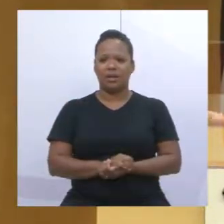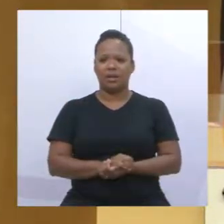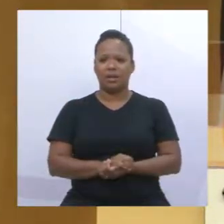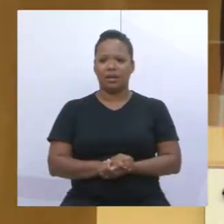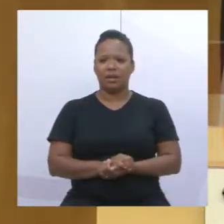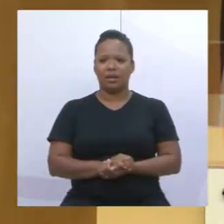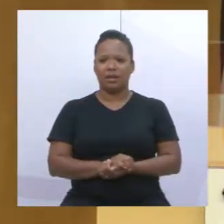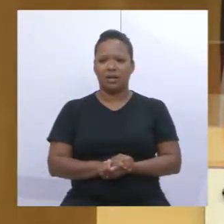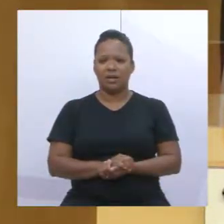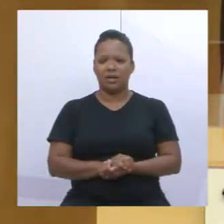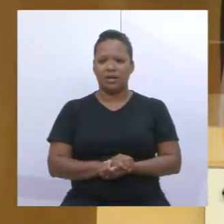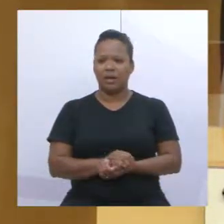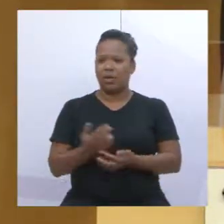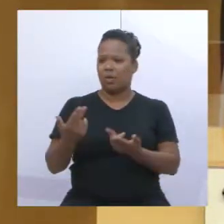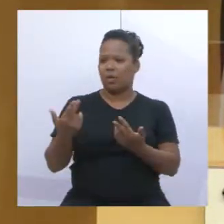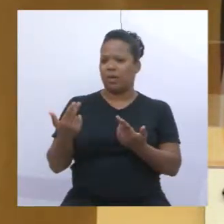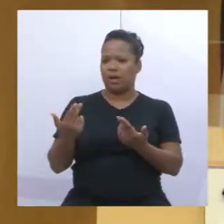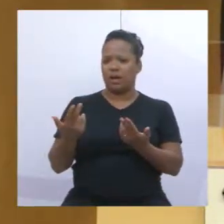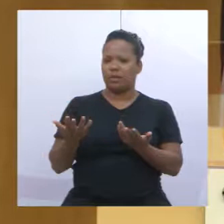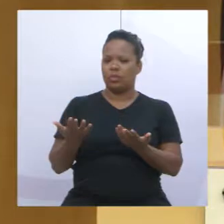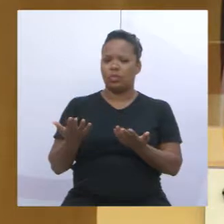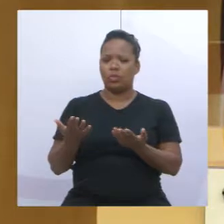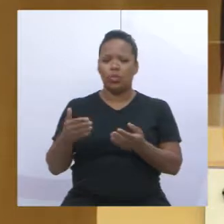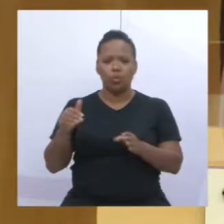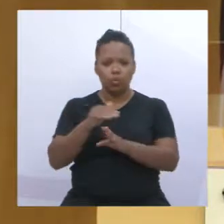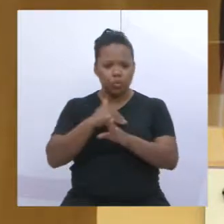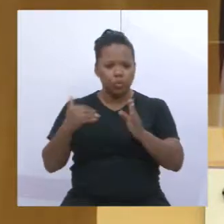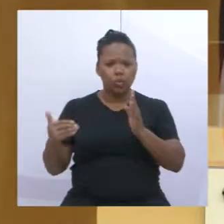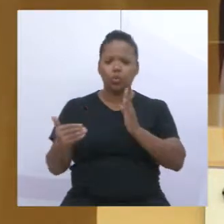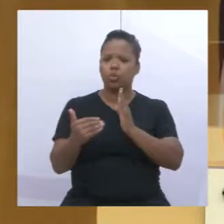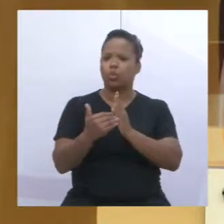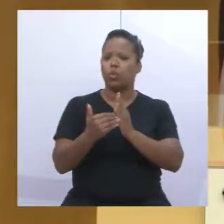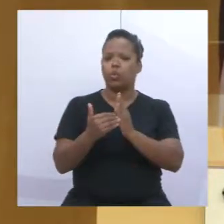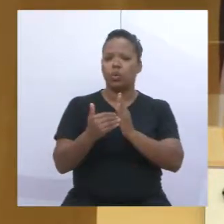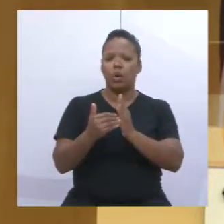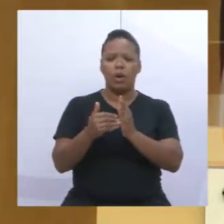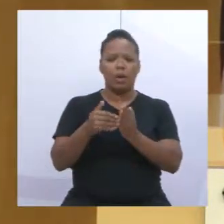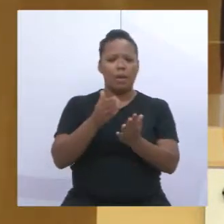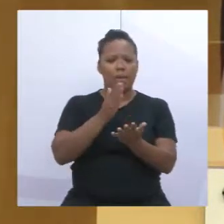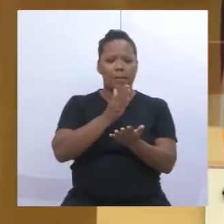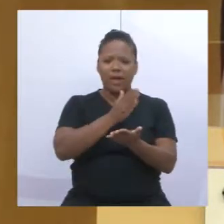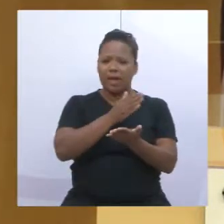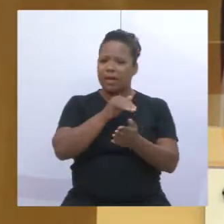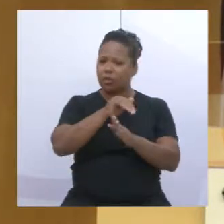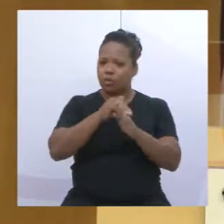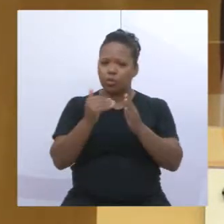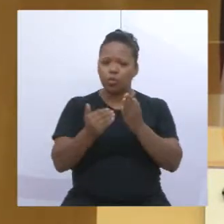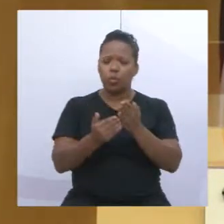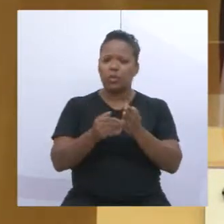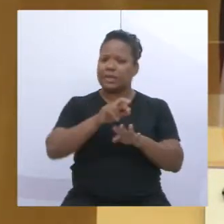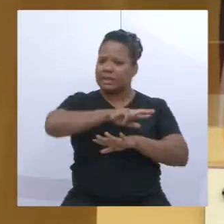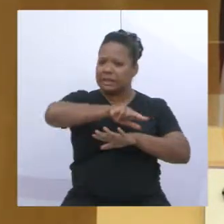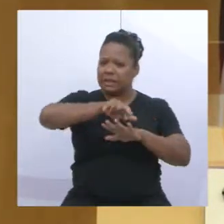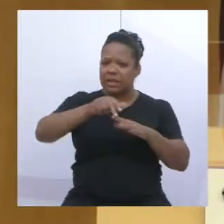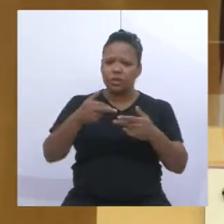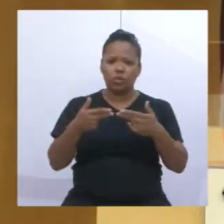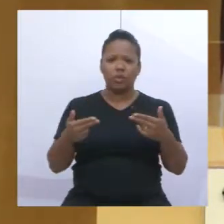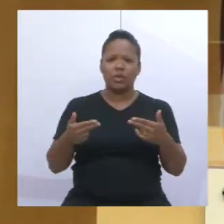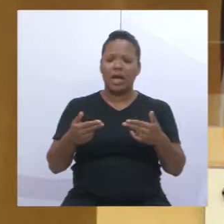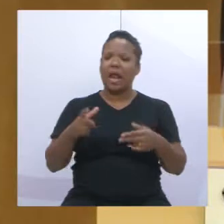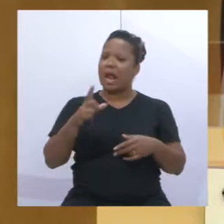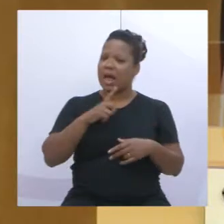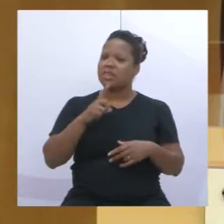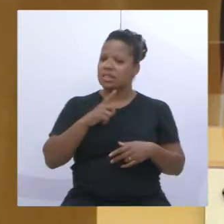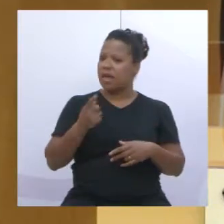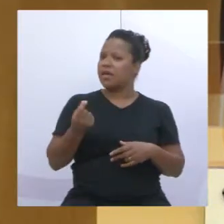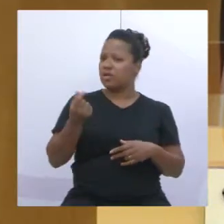líquido para toda a prefeitura, de toda a prefeitura aqui, para todas as áreas. Existe uma diferença. Lá eles têm gordura para